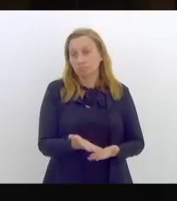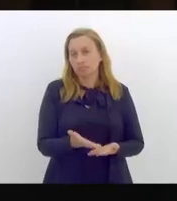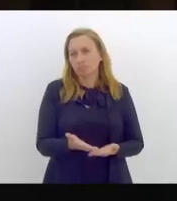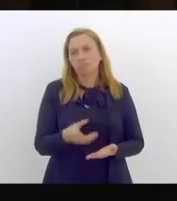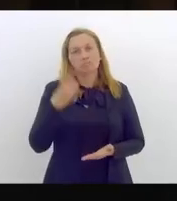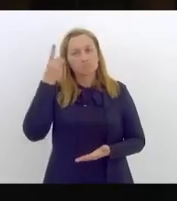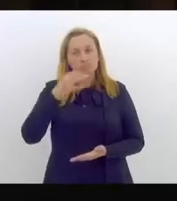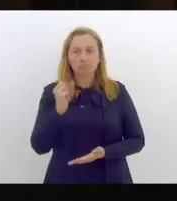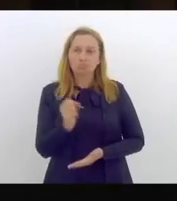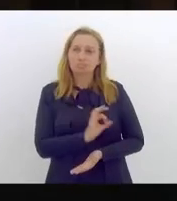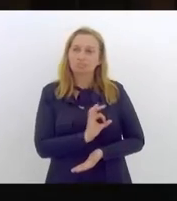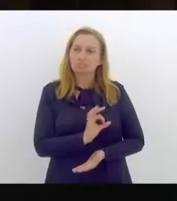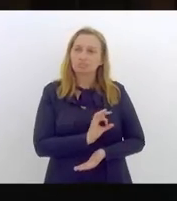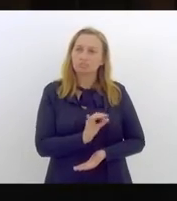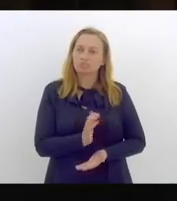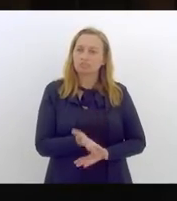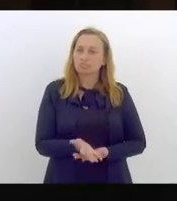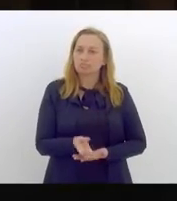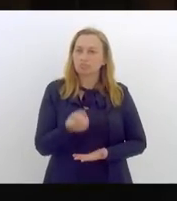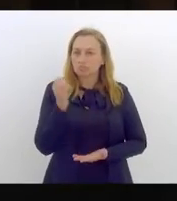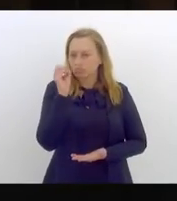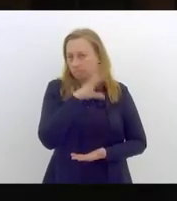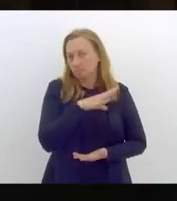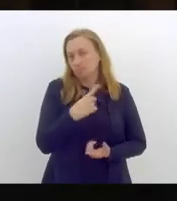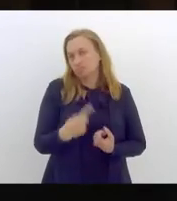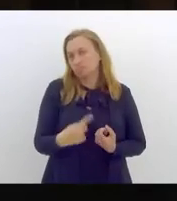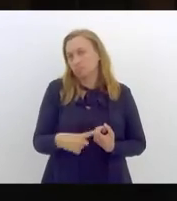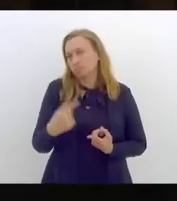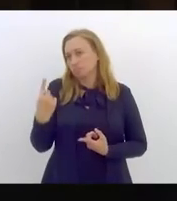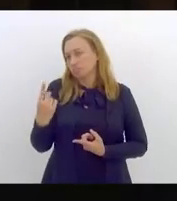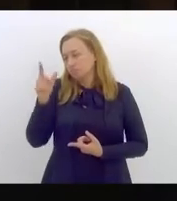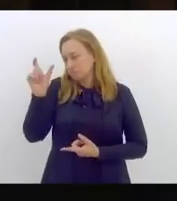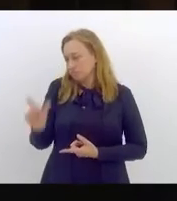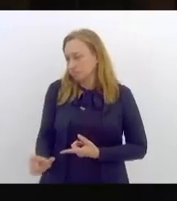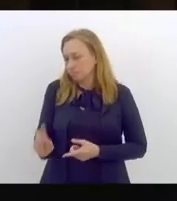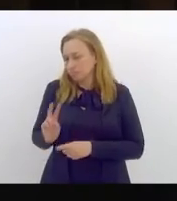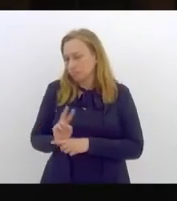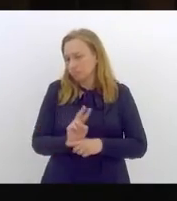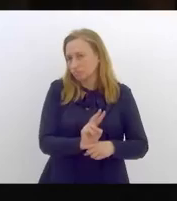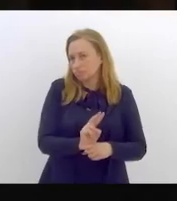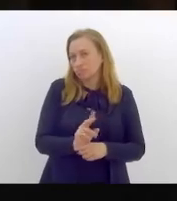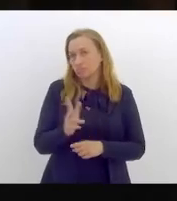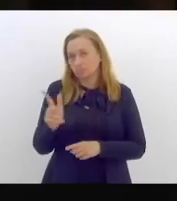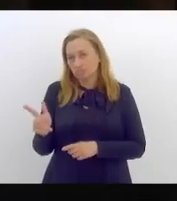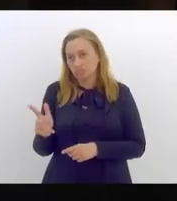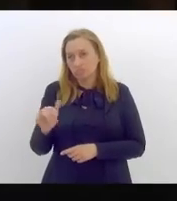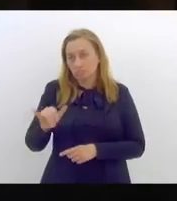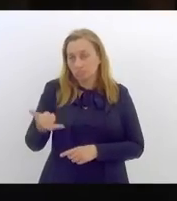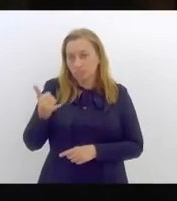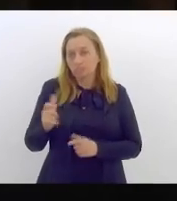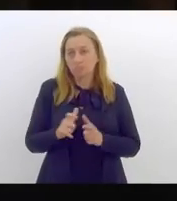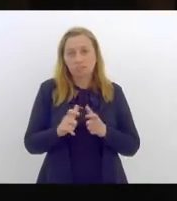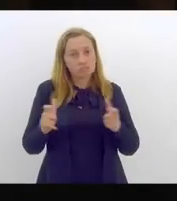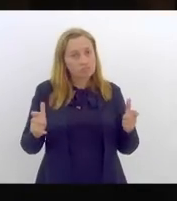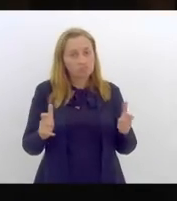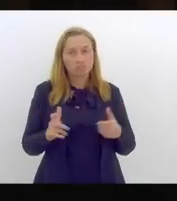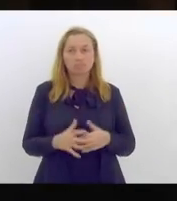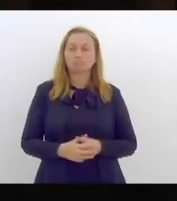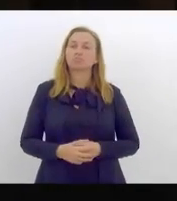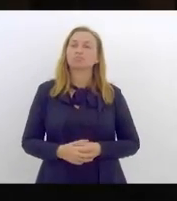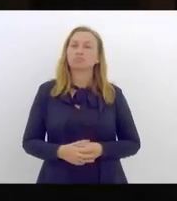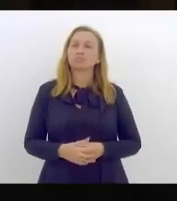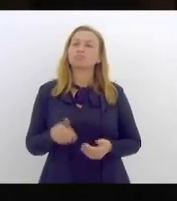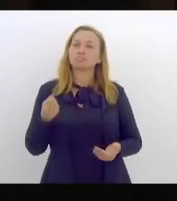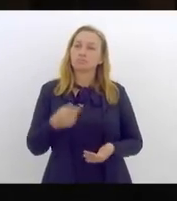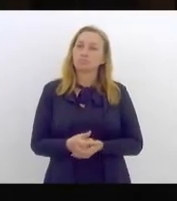Deputada Marta Rocha, é um absurdo, porque uma pessoa que faz um empréstimo como esse, a juros altíssimos, vai ter